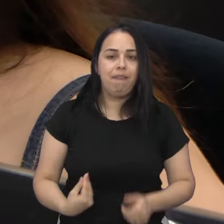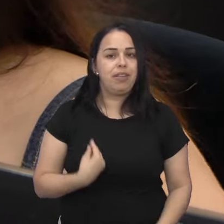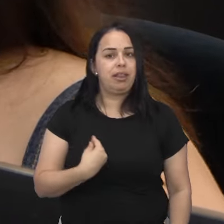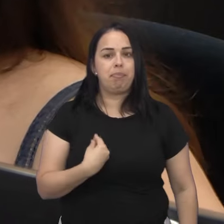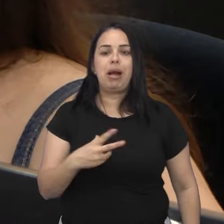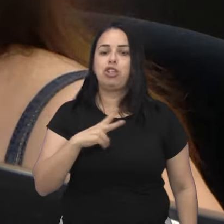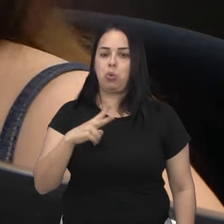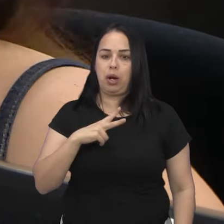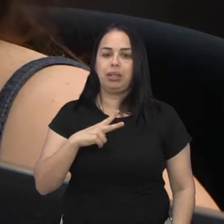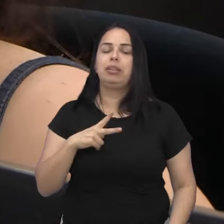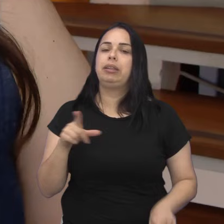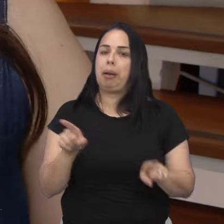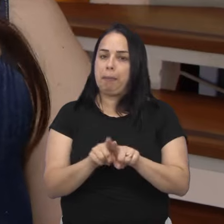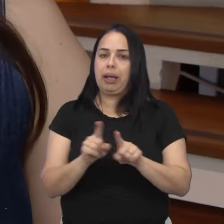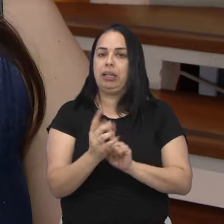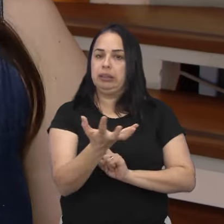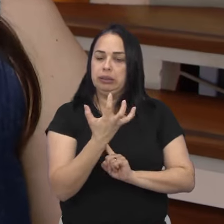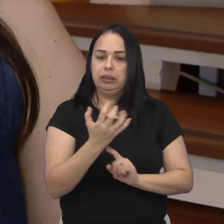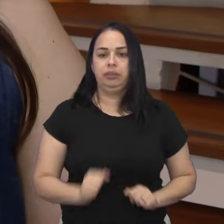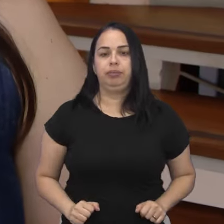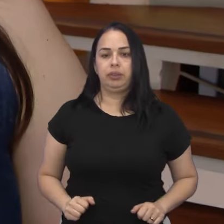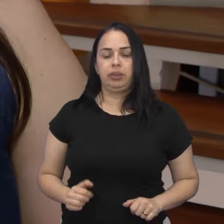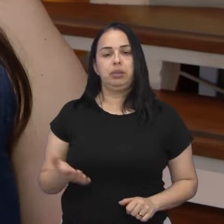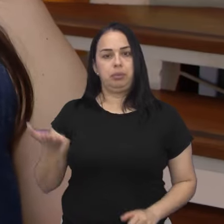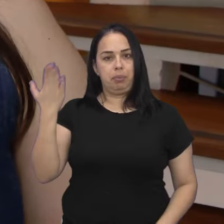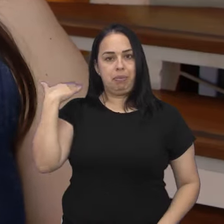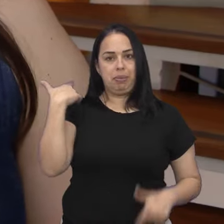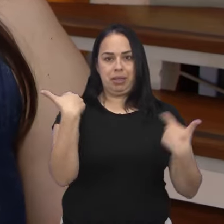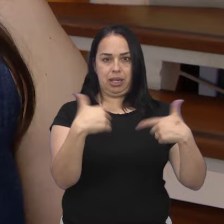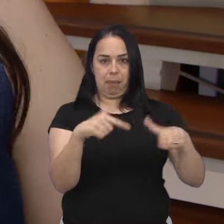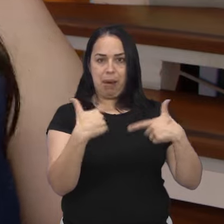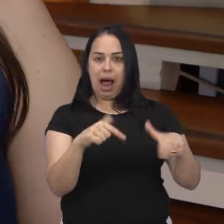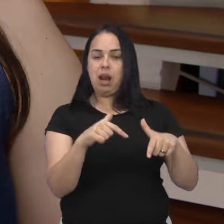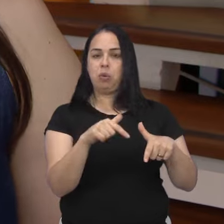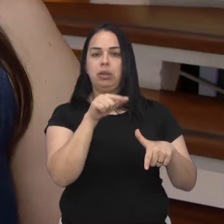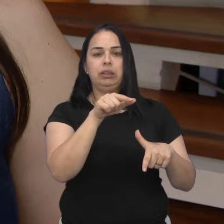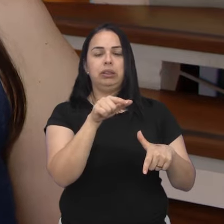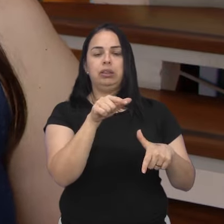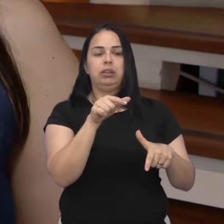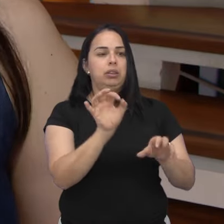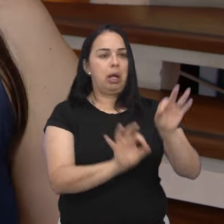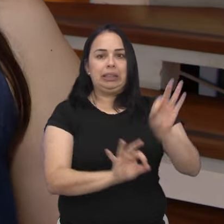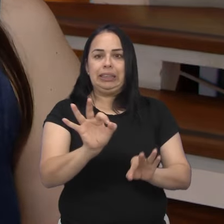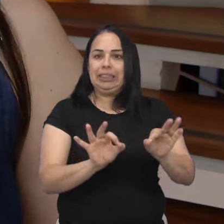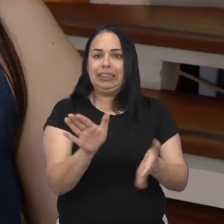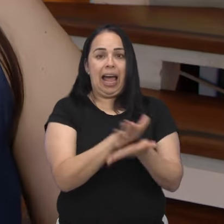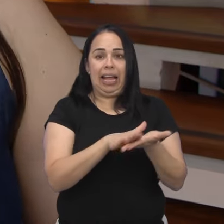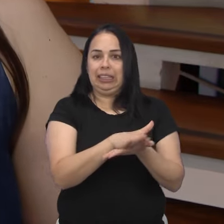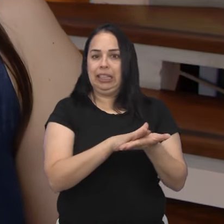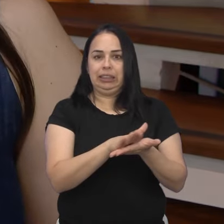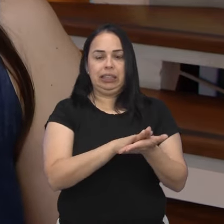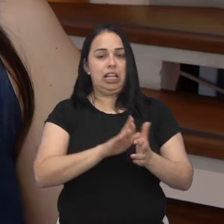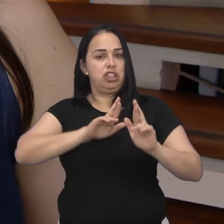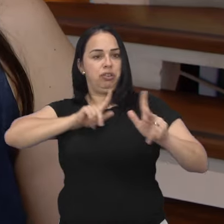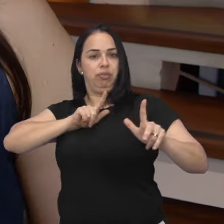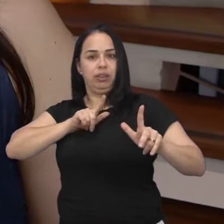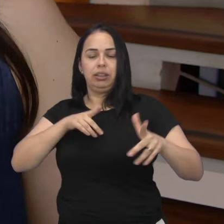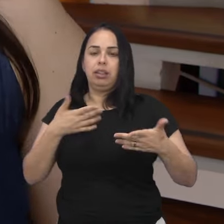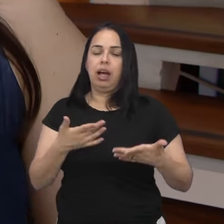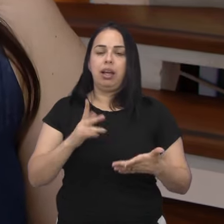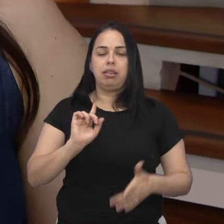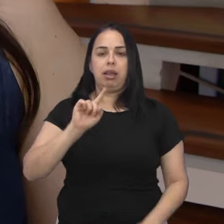isso a vida pessoal num trabalho anterior eu tinha um problema de clima organizacional muito grande que era muito diferente dos meus valores